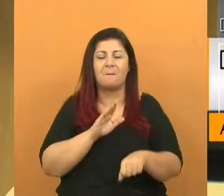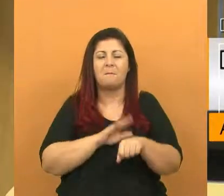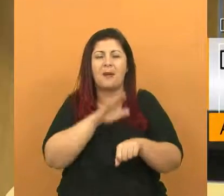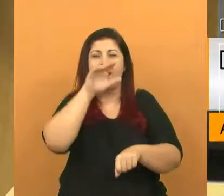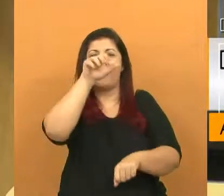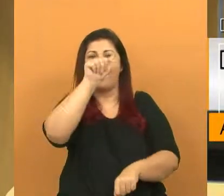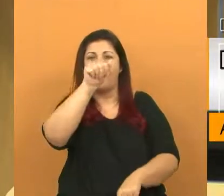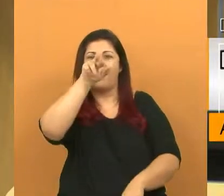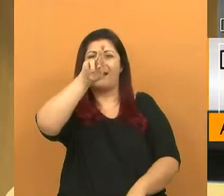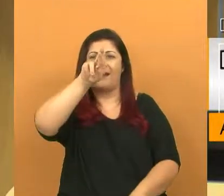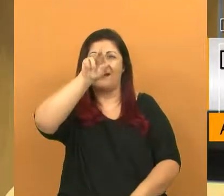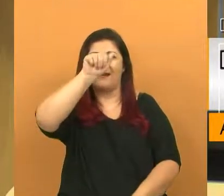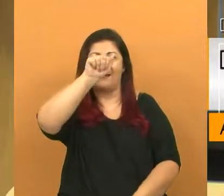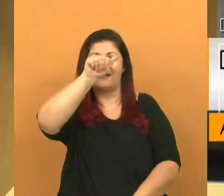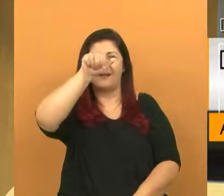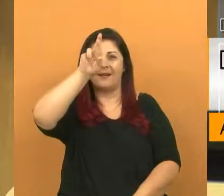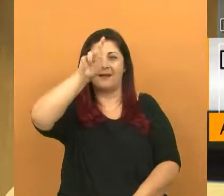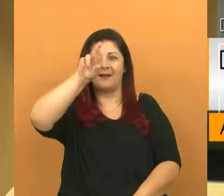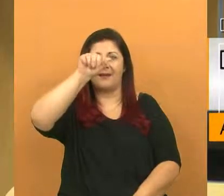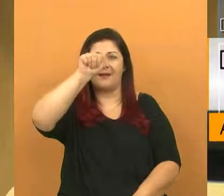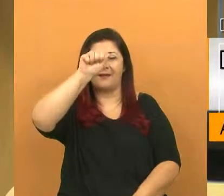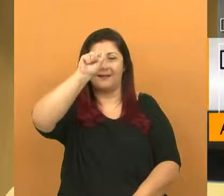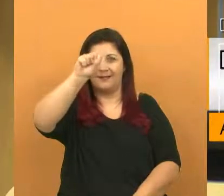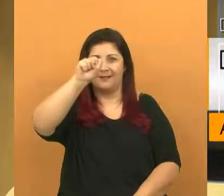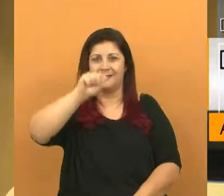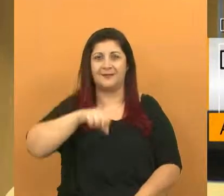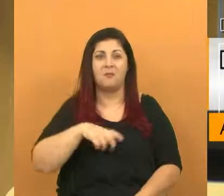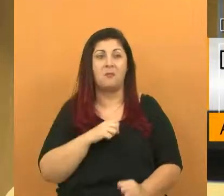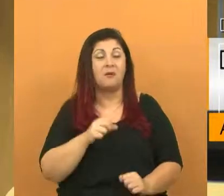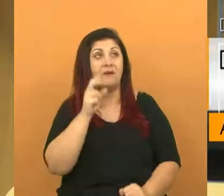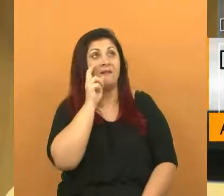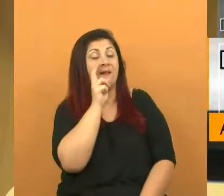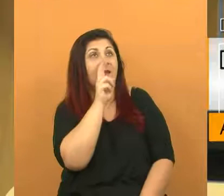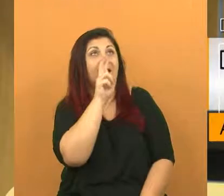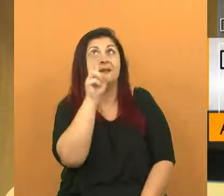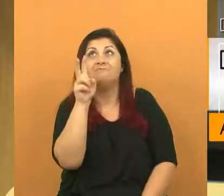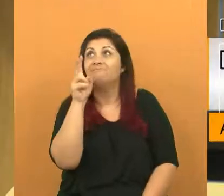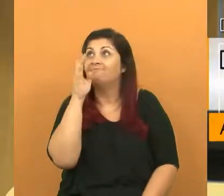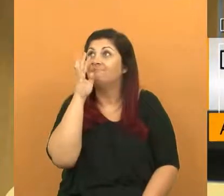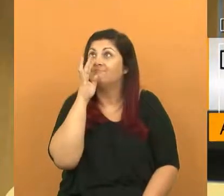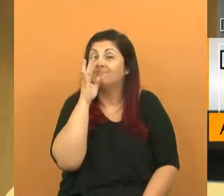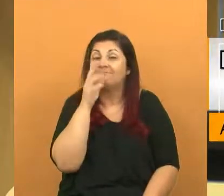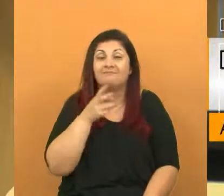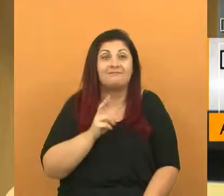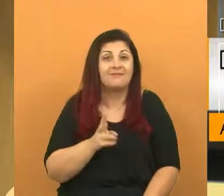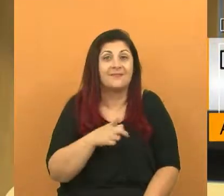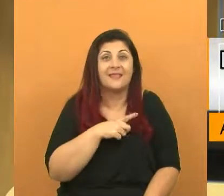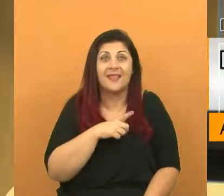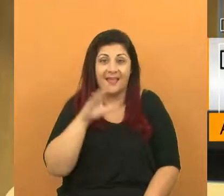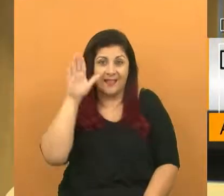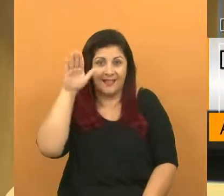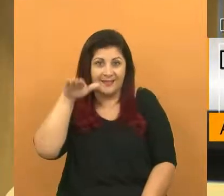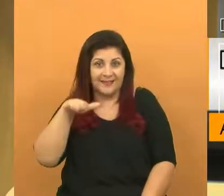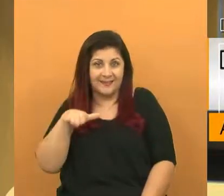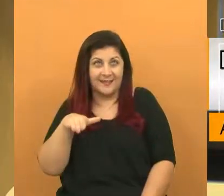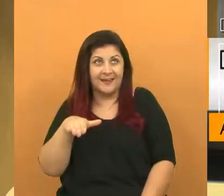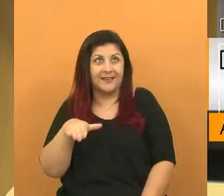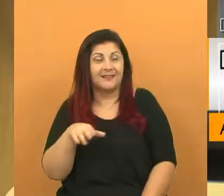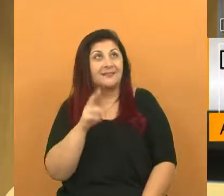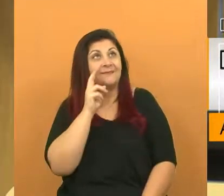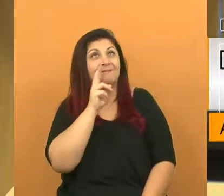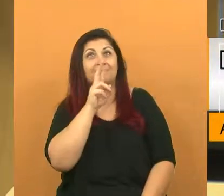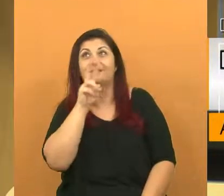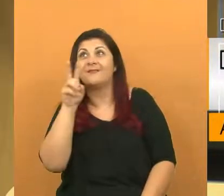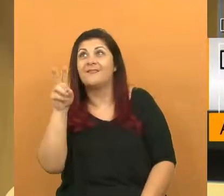lagoa em sua observação pode ser feita a olho nu diariamente por volta das 17 horas pois é nesse horário que as